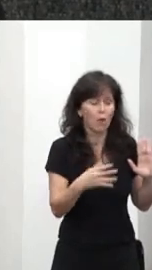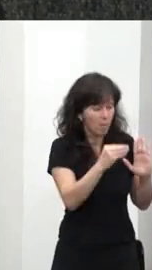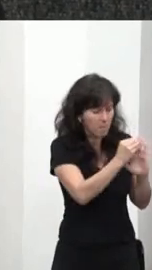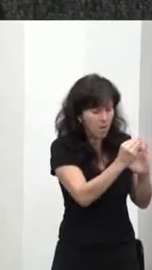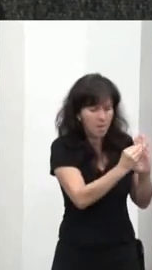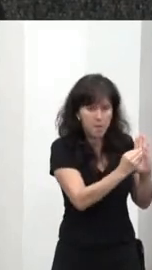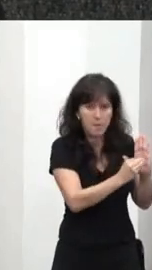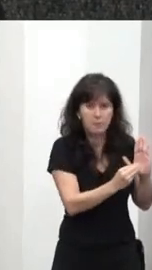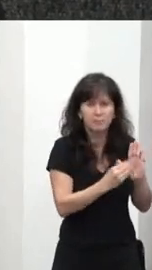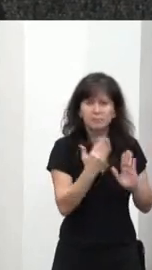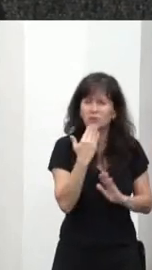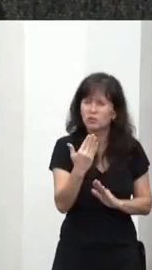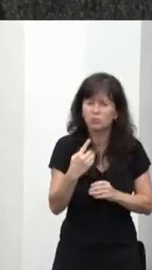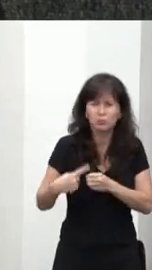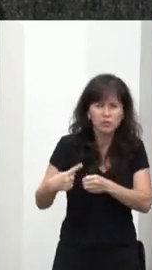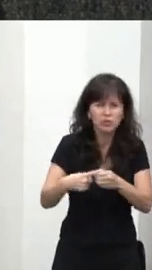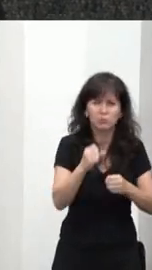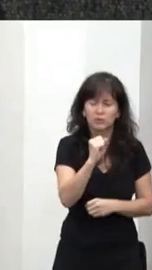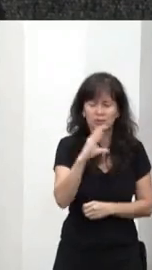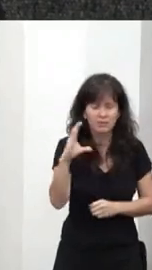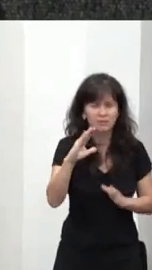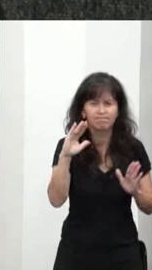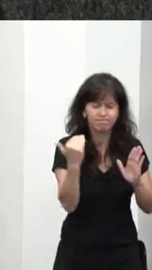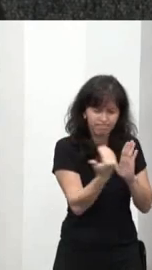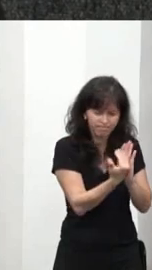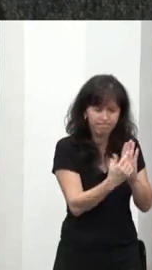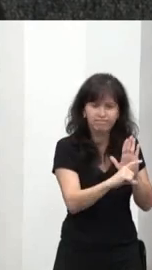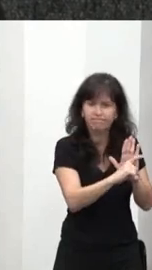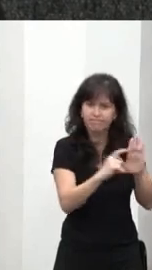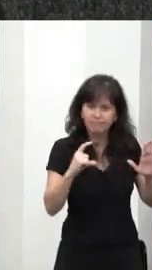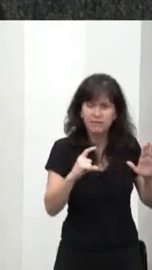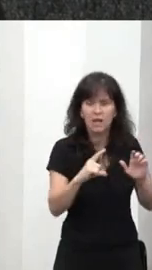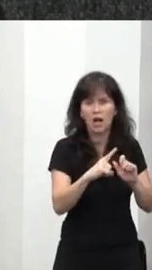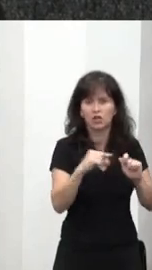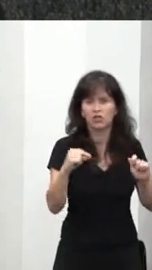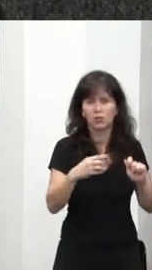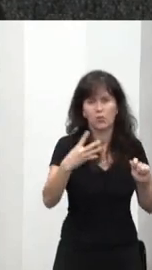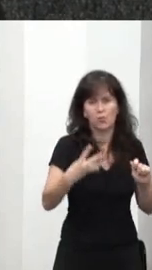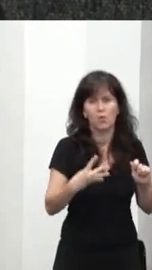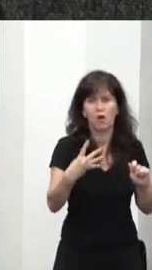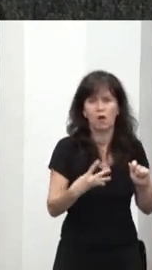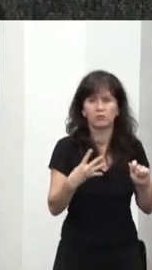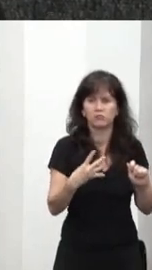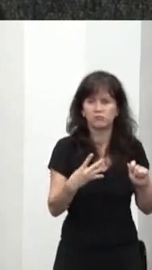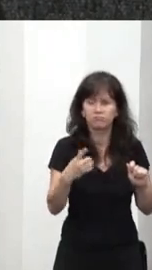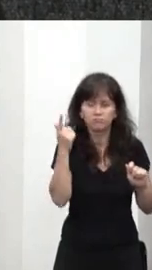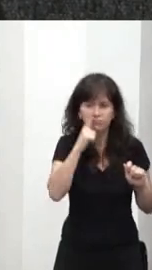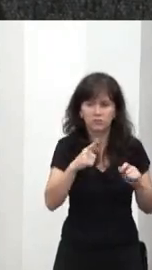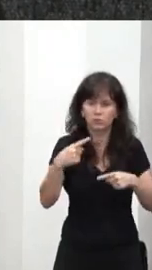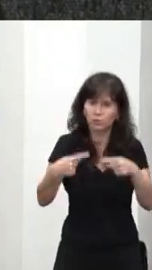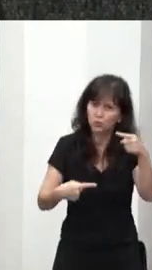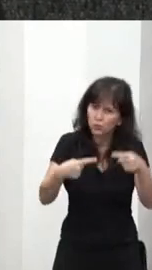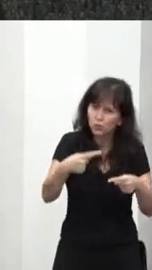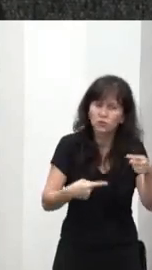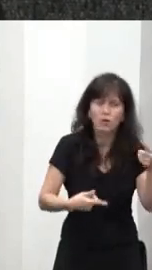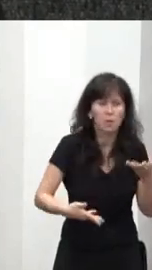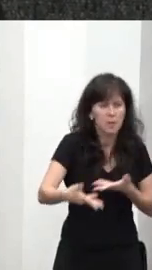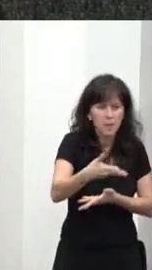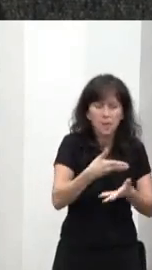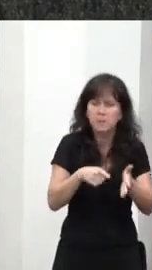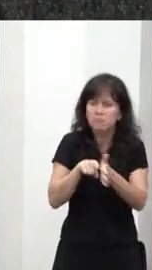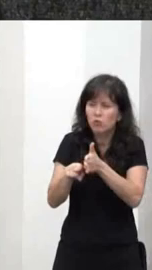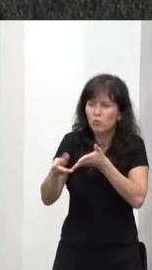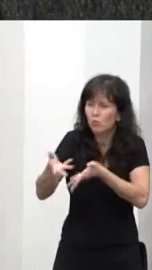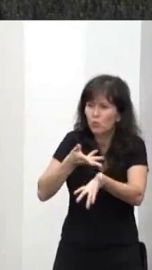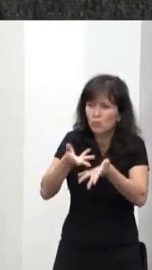Catarina cumpram especialmente o artigo 4 e promovam discussões e consultas junto